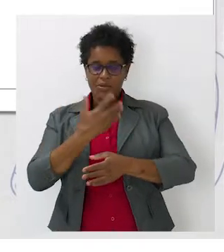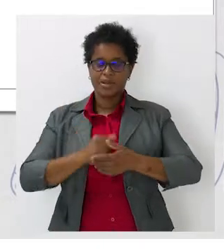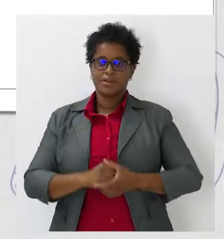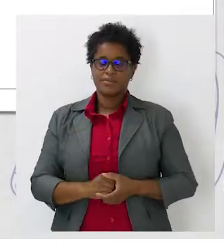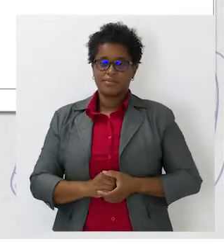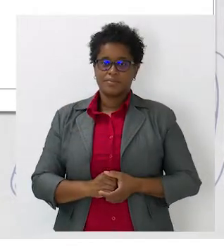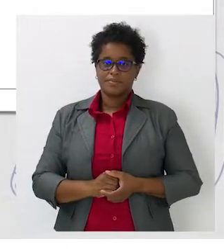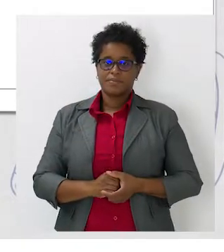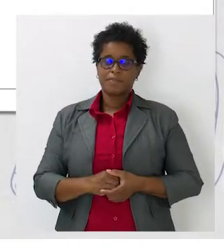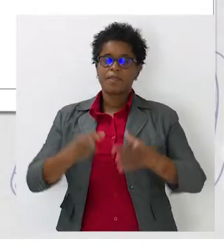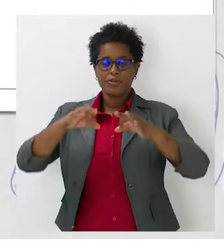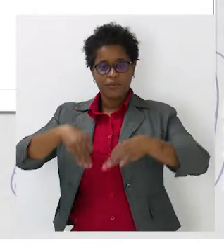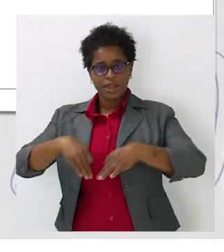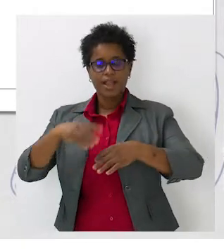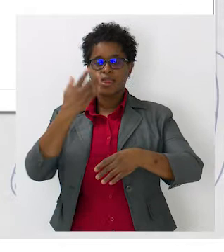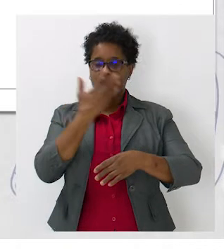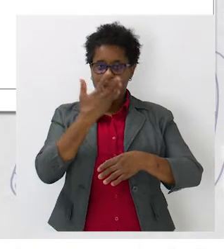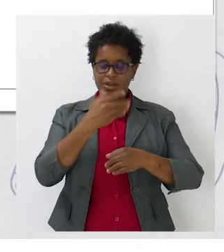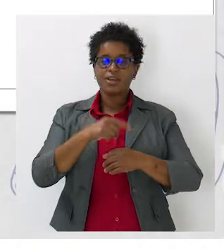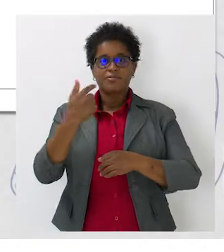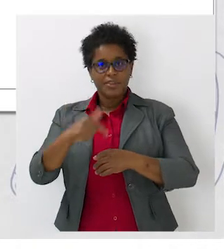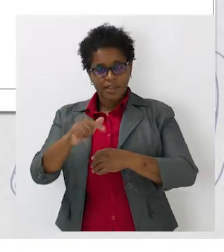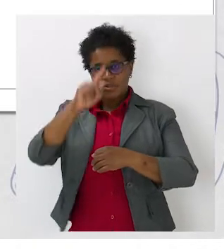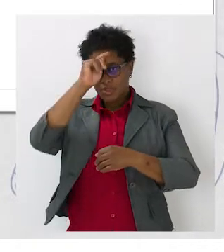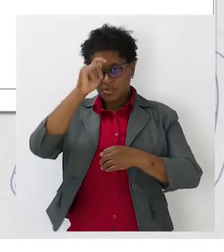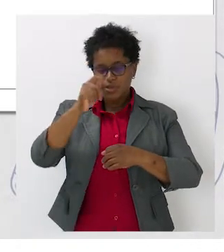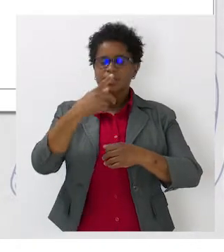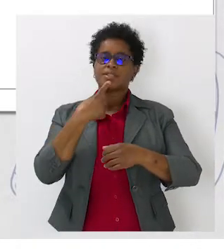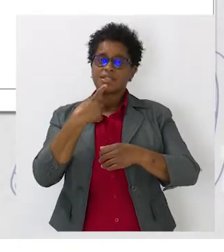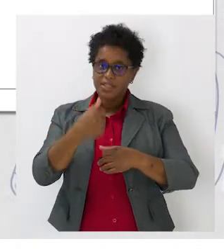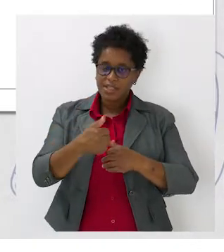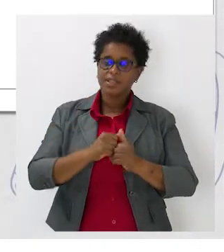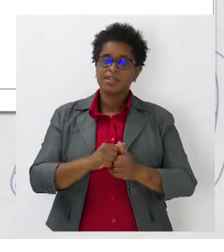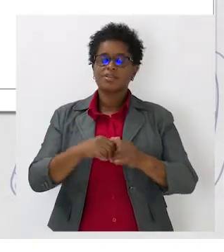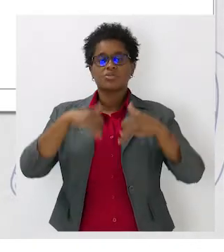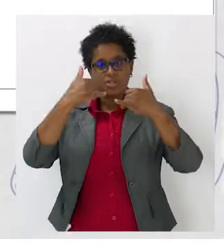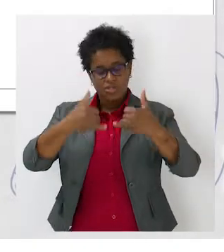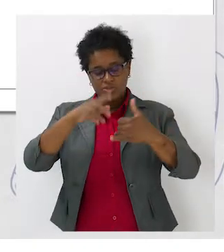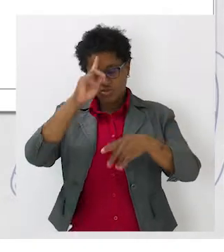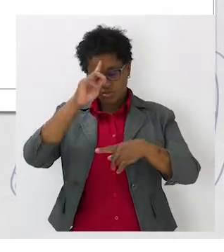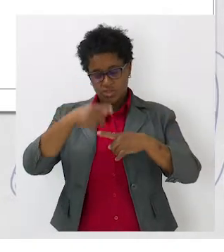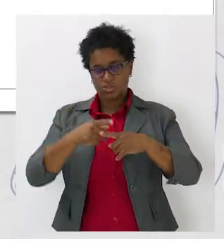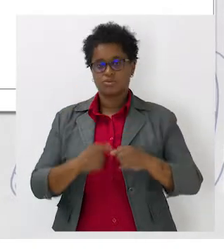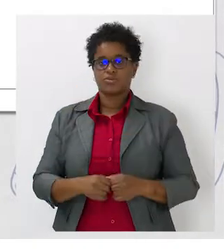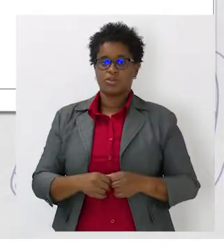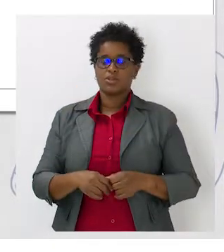aula. E no final da aula, temos que compreender os seguintes